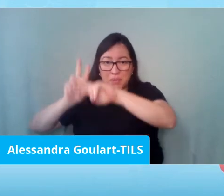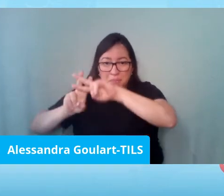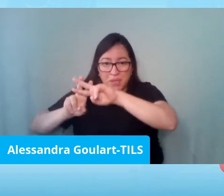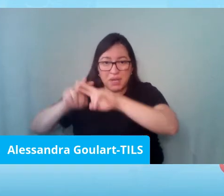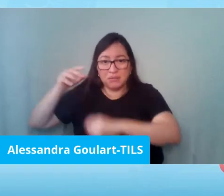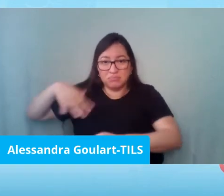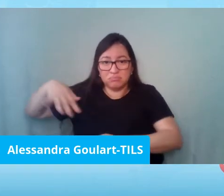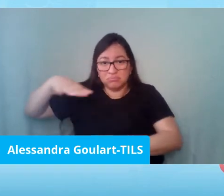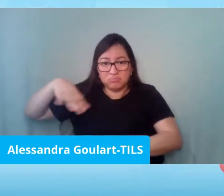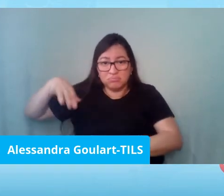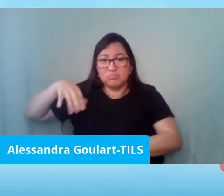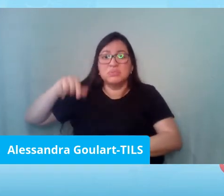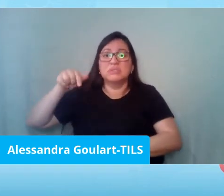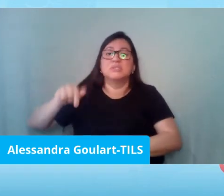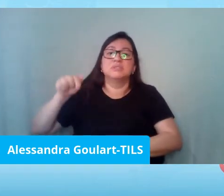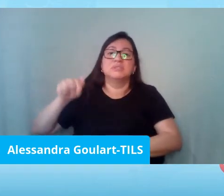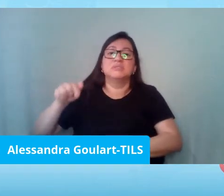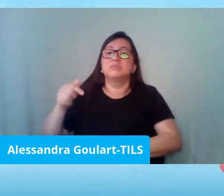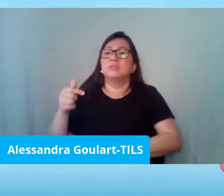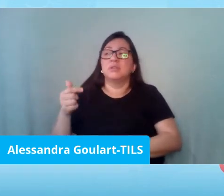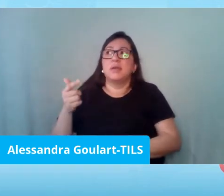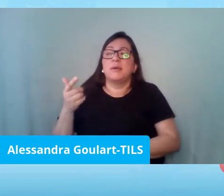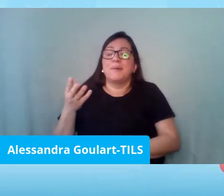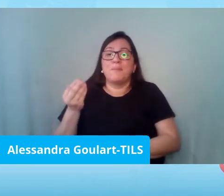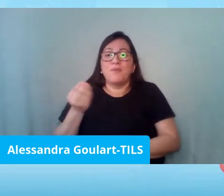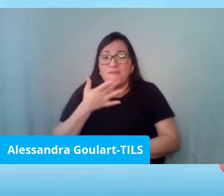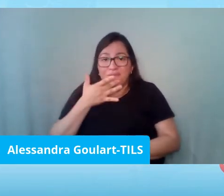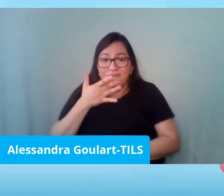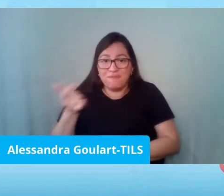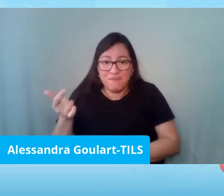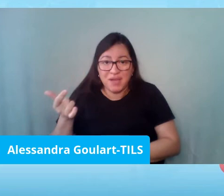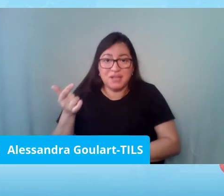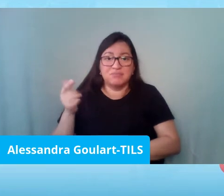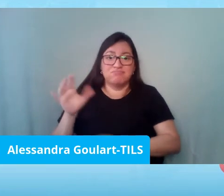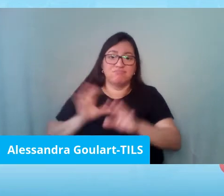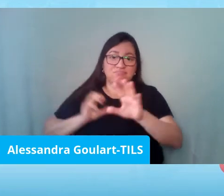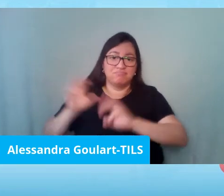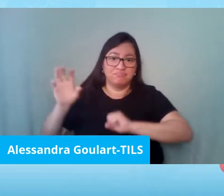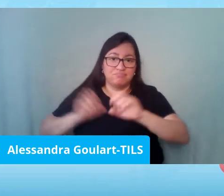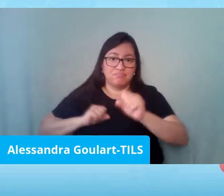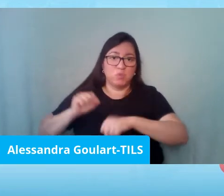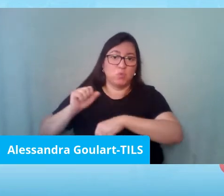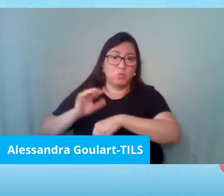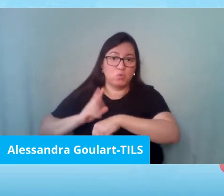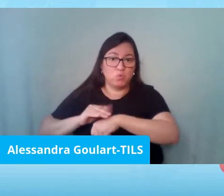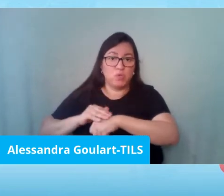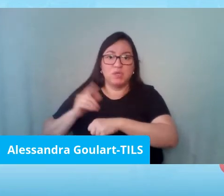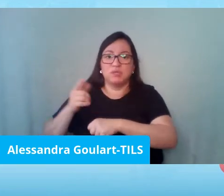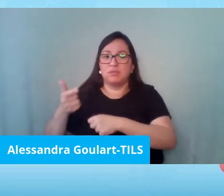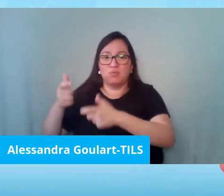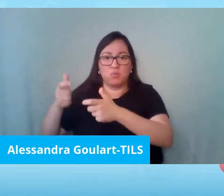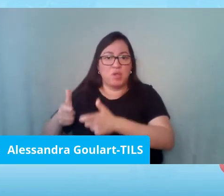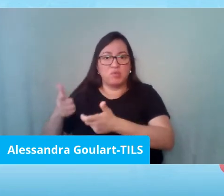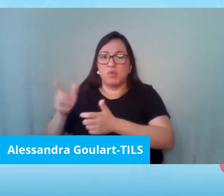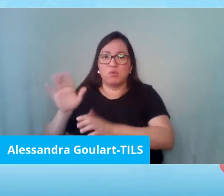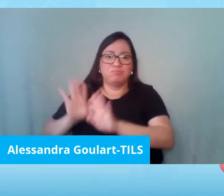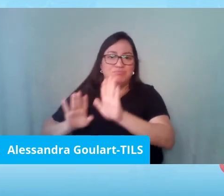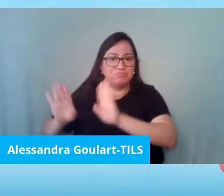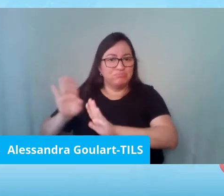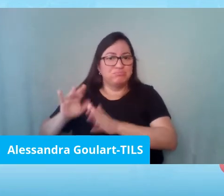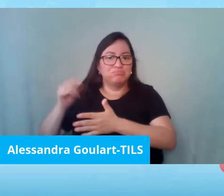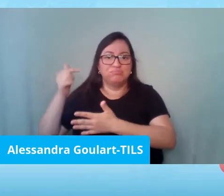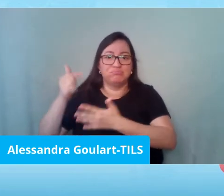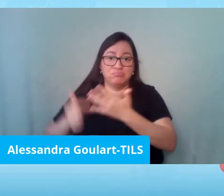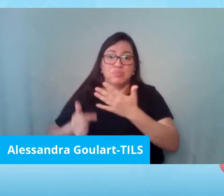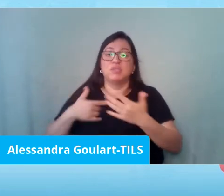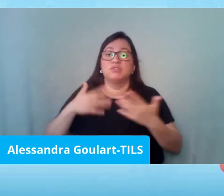questão do acesso aos contraceptivos, ao acesso aos métodos, né, de prevenção. Então, a gente tem altos indicadores